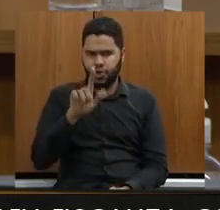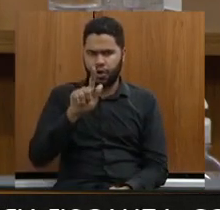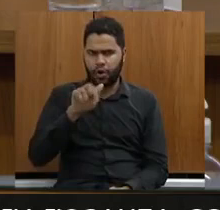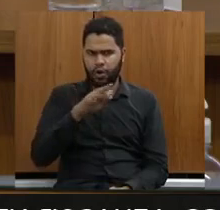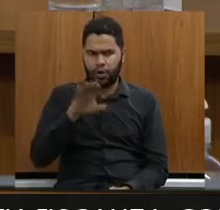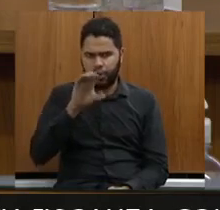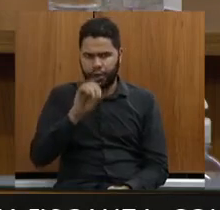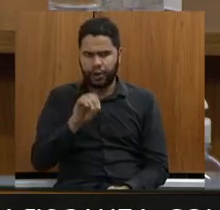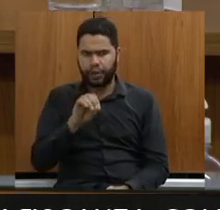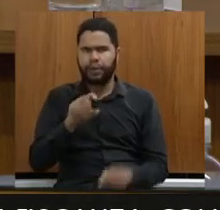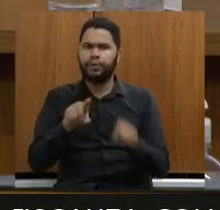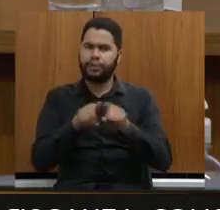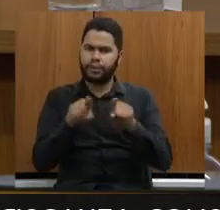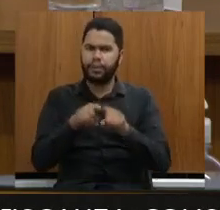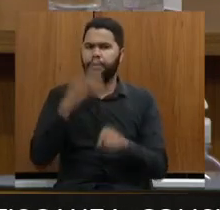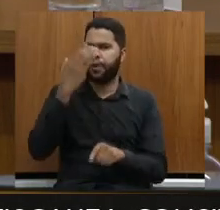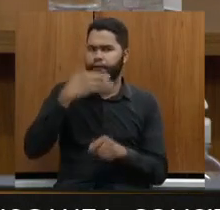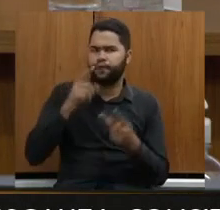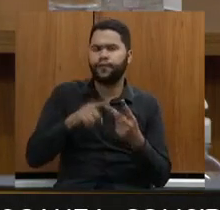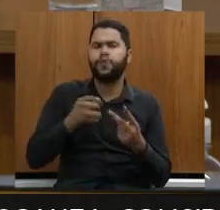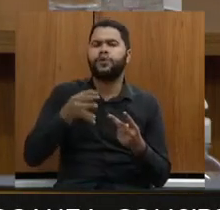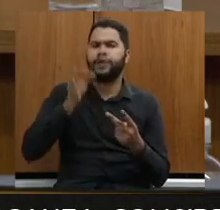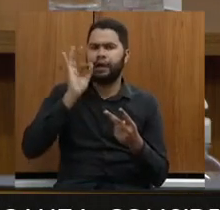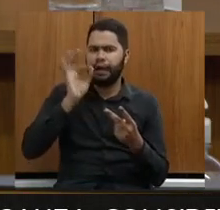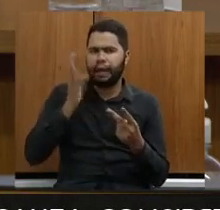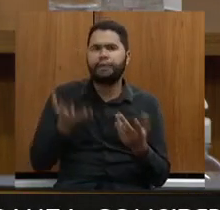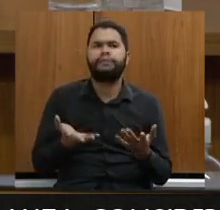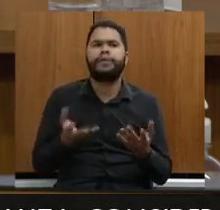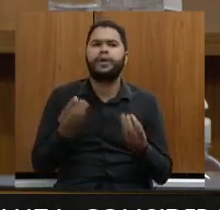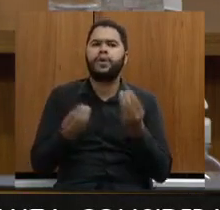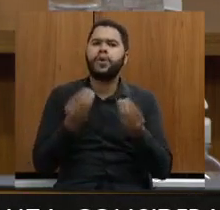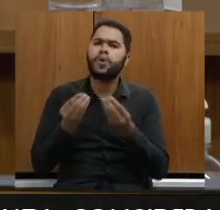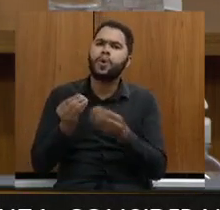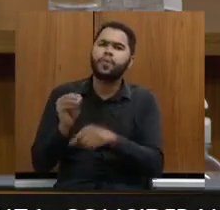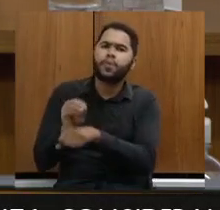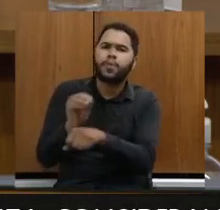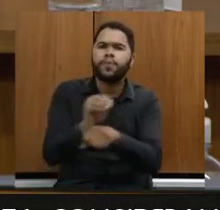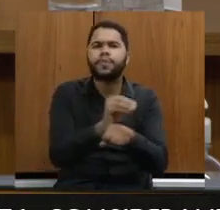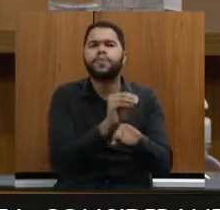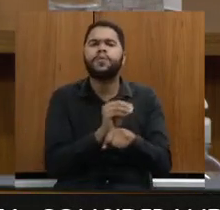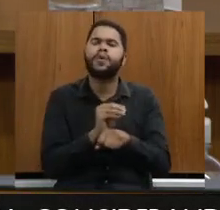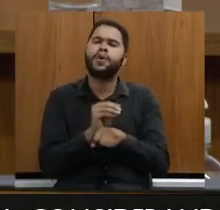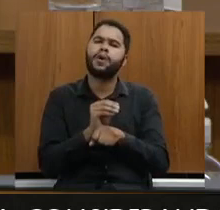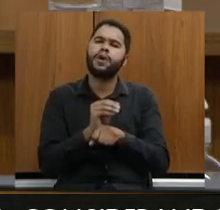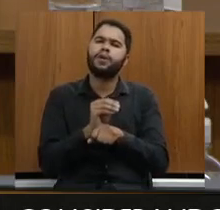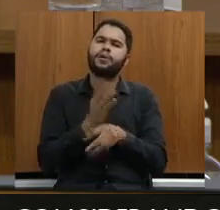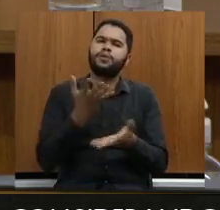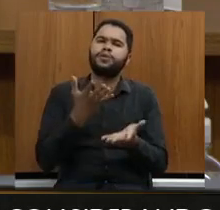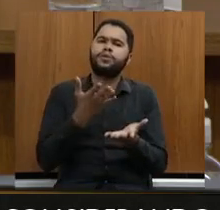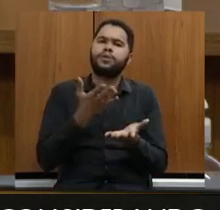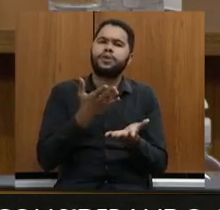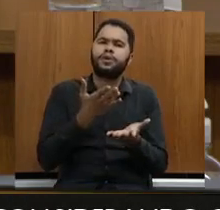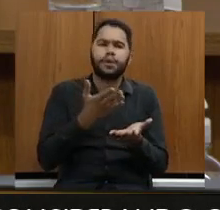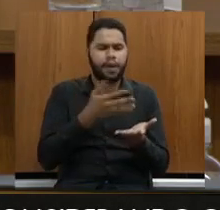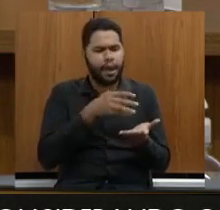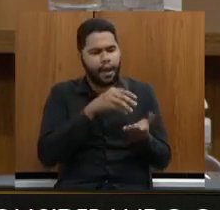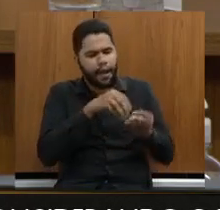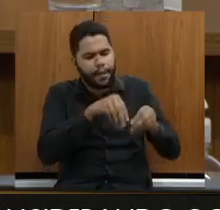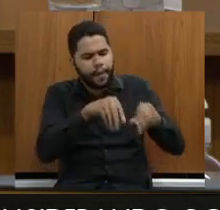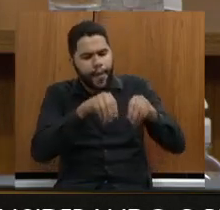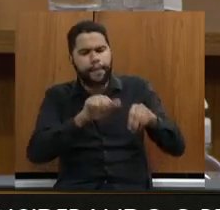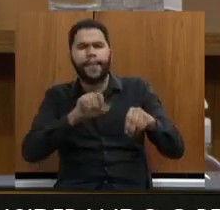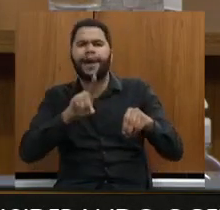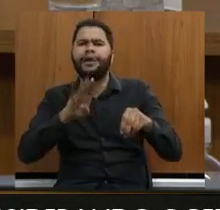de grãos Mas também de de frutas de café como produtor vai cuidar da lavoura com esses cursos de adubo não toda essa dificuldade